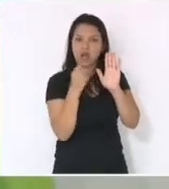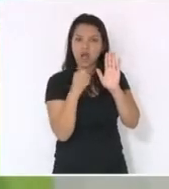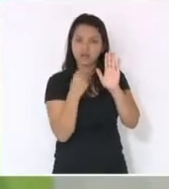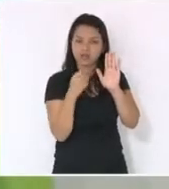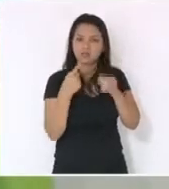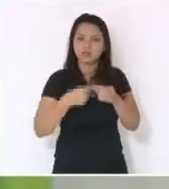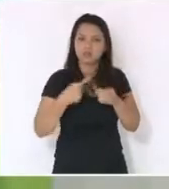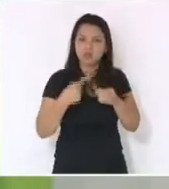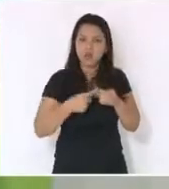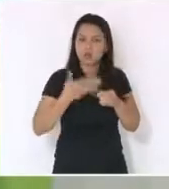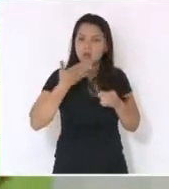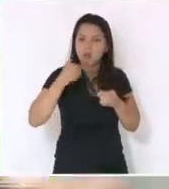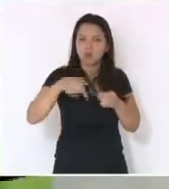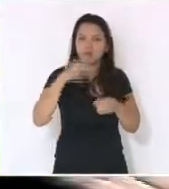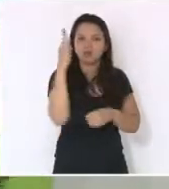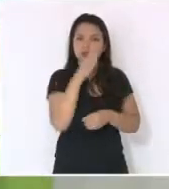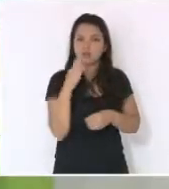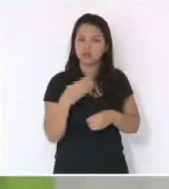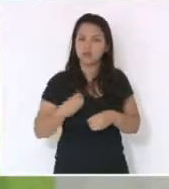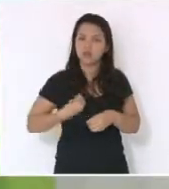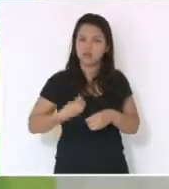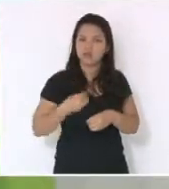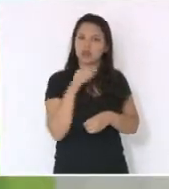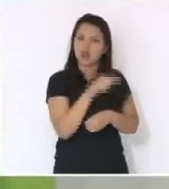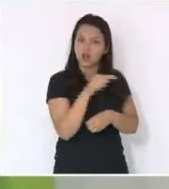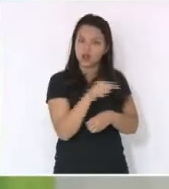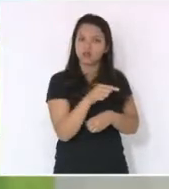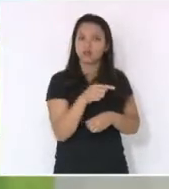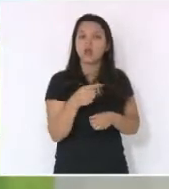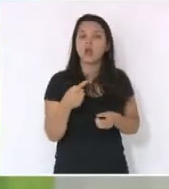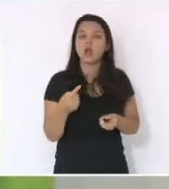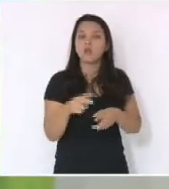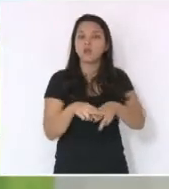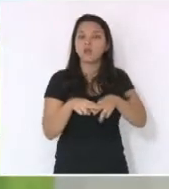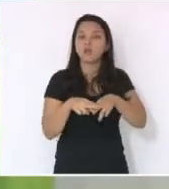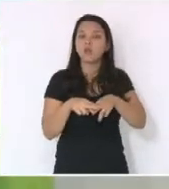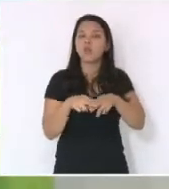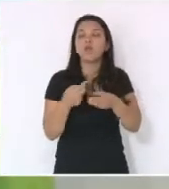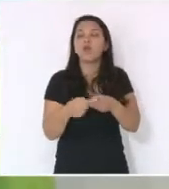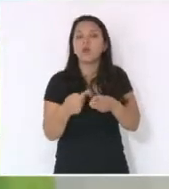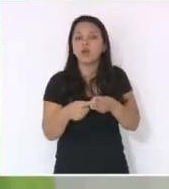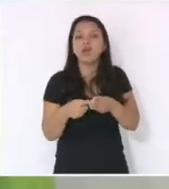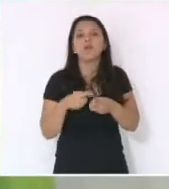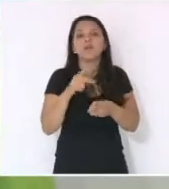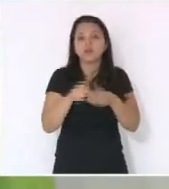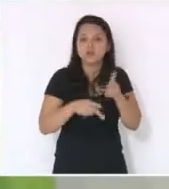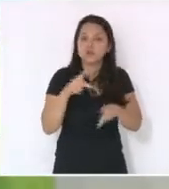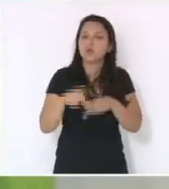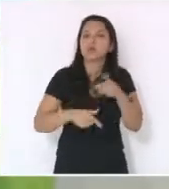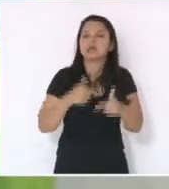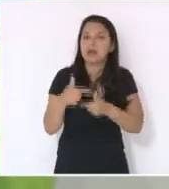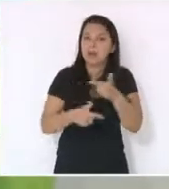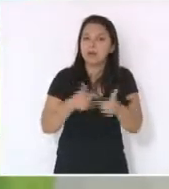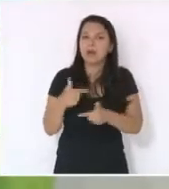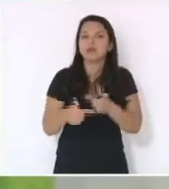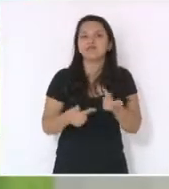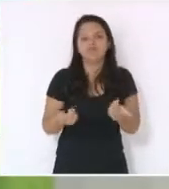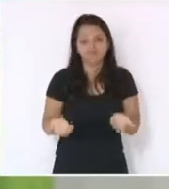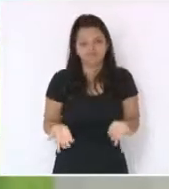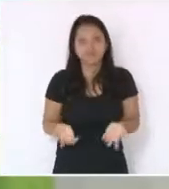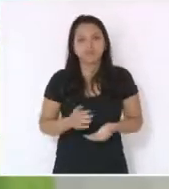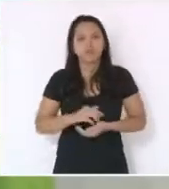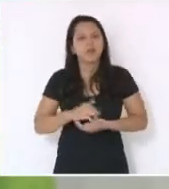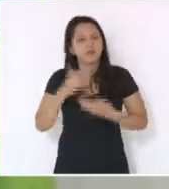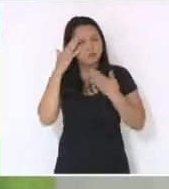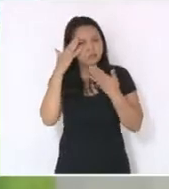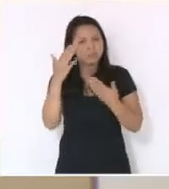do trabalho, isso é fruto do trabalho persistente, principalmente da nossa gente. Então, um grande abraço a todos, muito obrigado